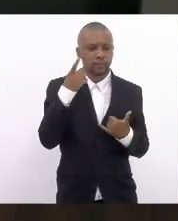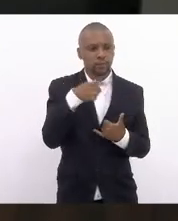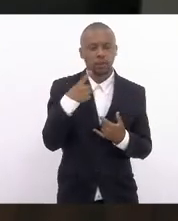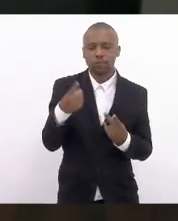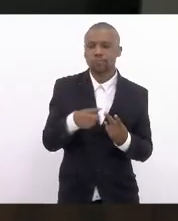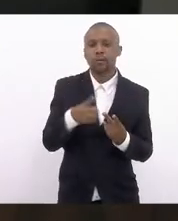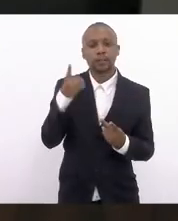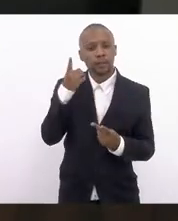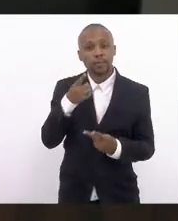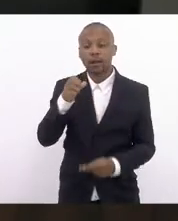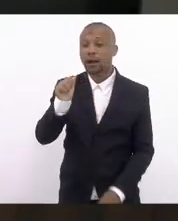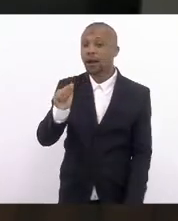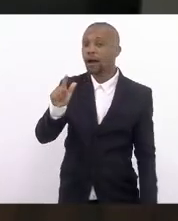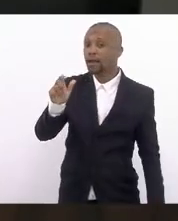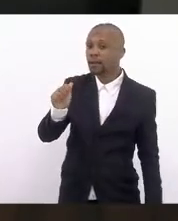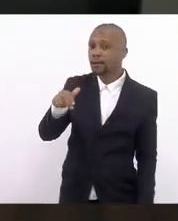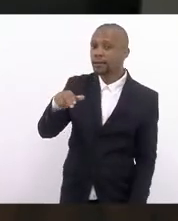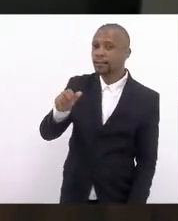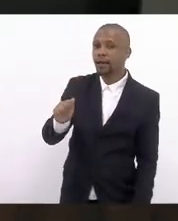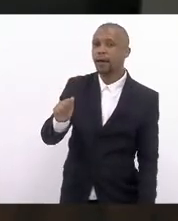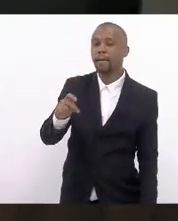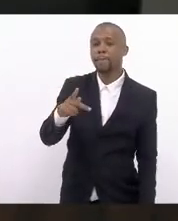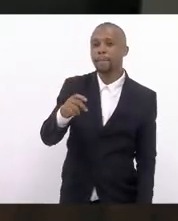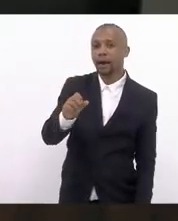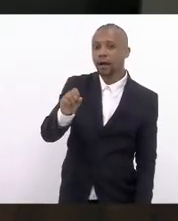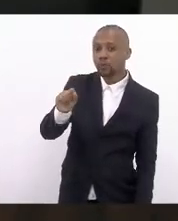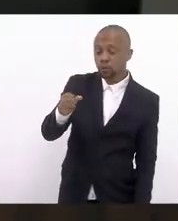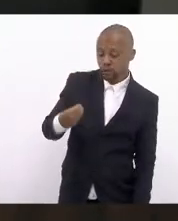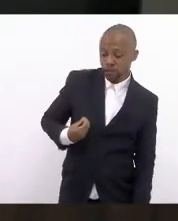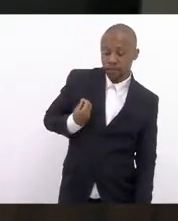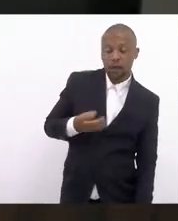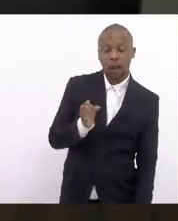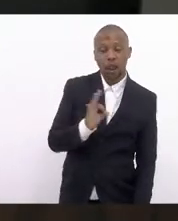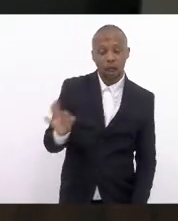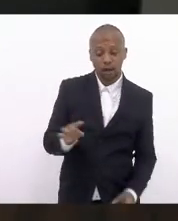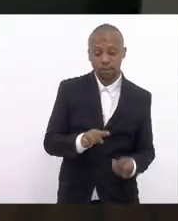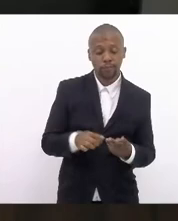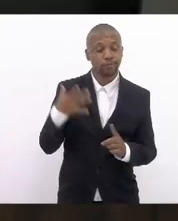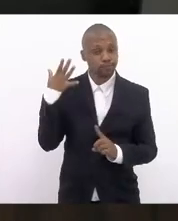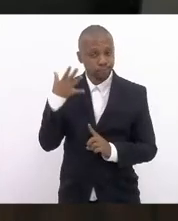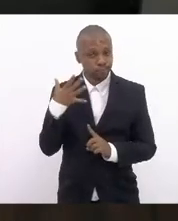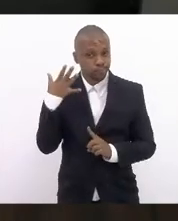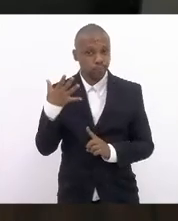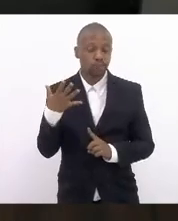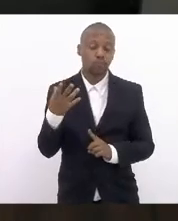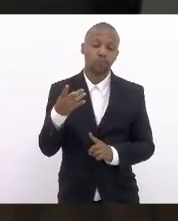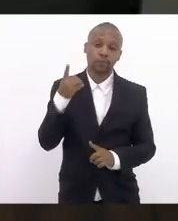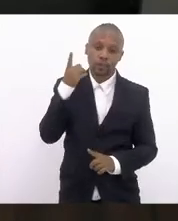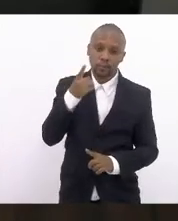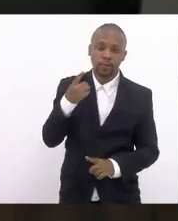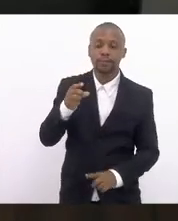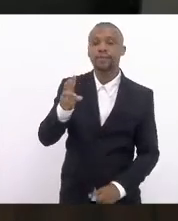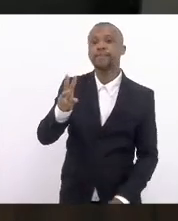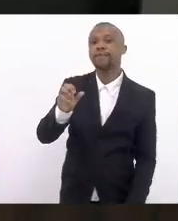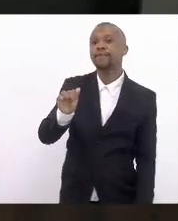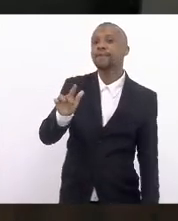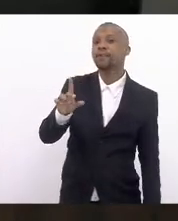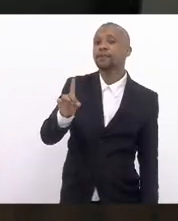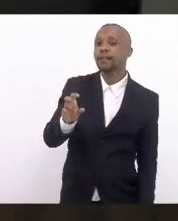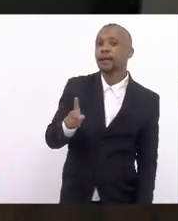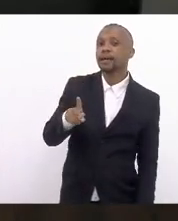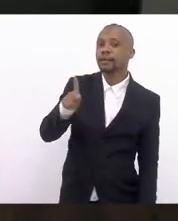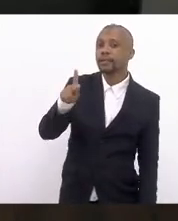nobre deputada Alana Passos, não se encontrando presente. Próximo orador inscrito é o nobre deputado Valdeque